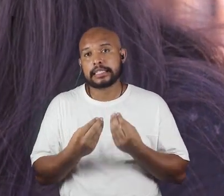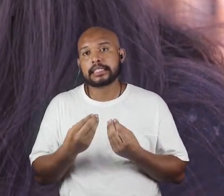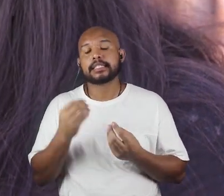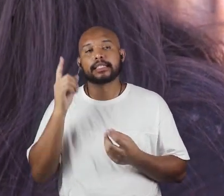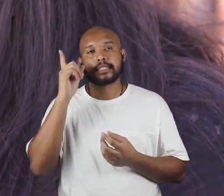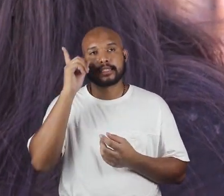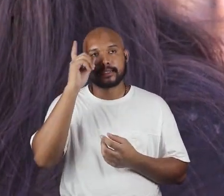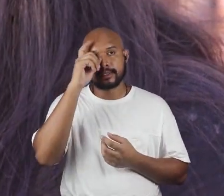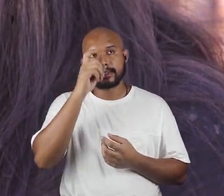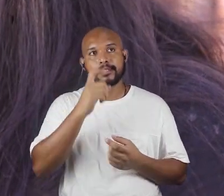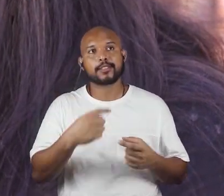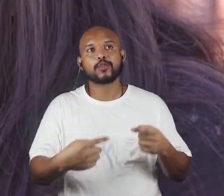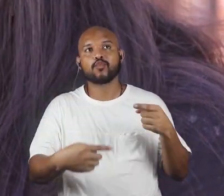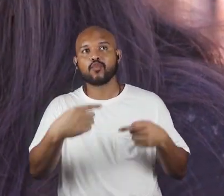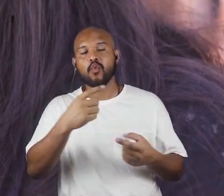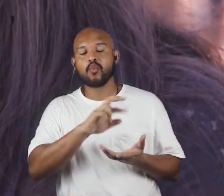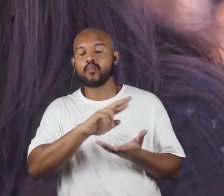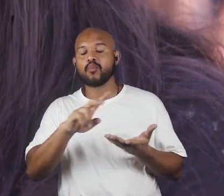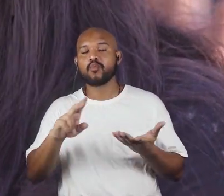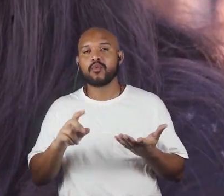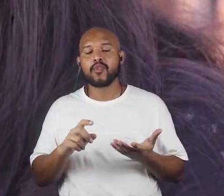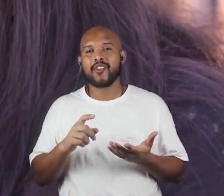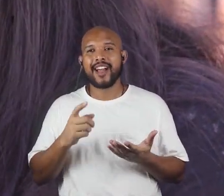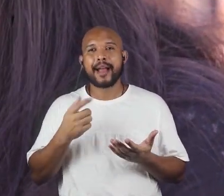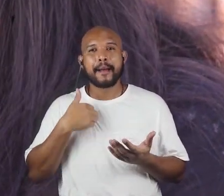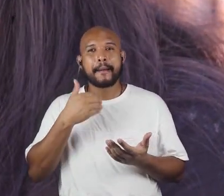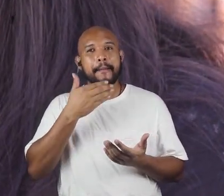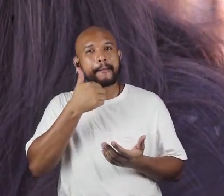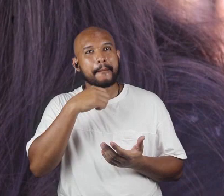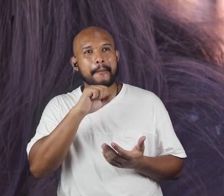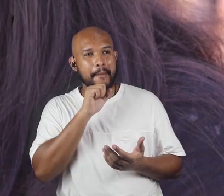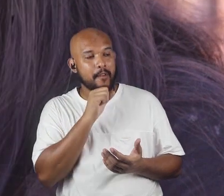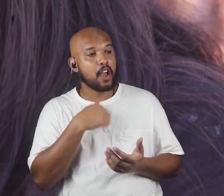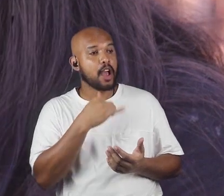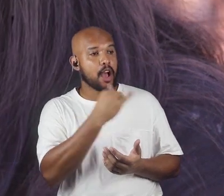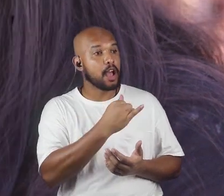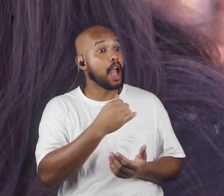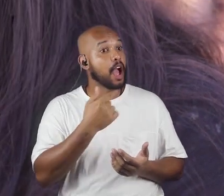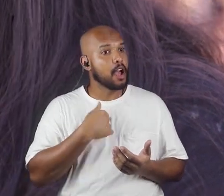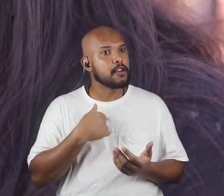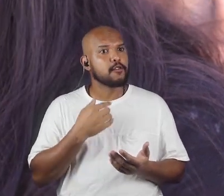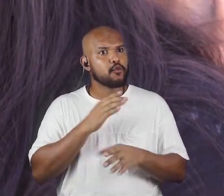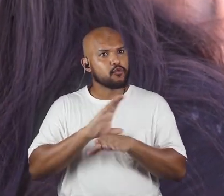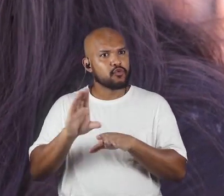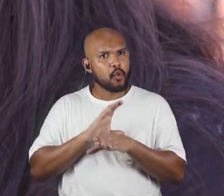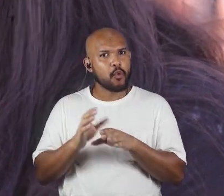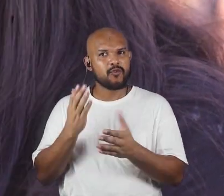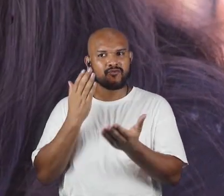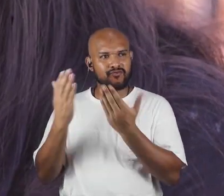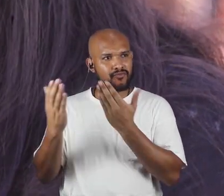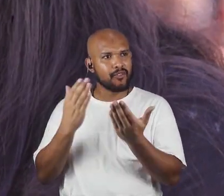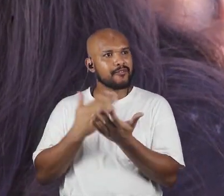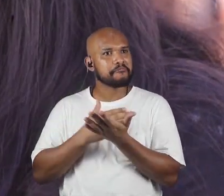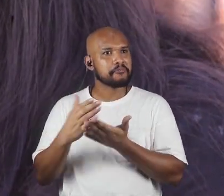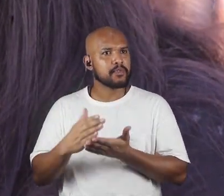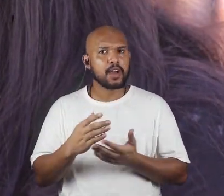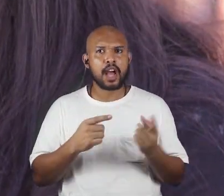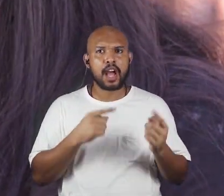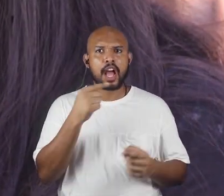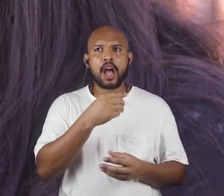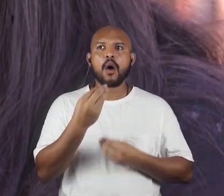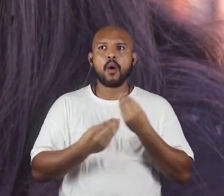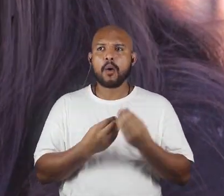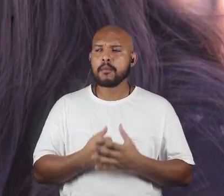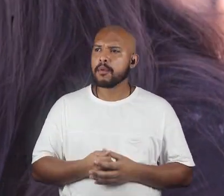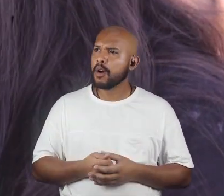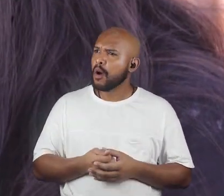como mulher foi bem difícil para mim. Quando eu falei para minha mãe, eu quero fazer psicologia, e ela logo já